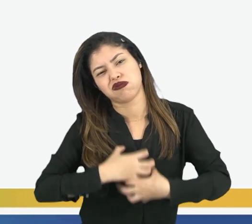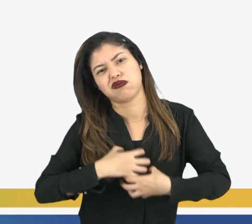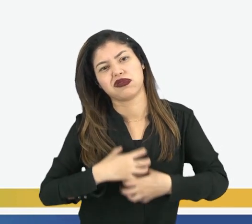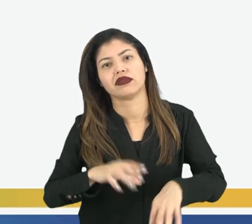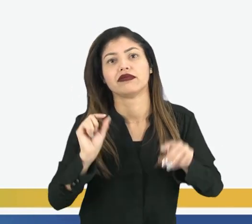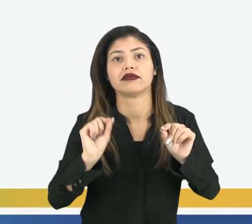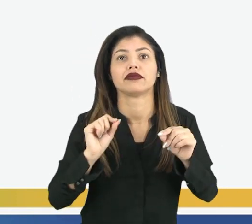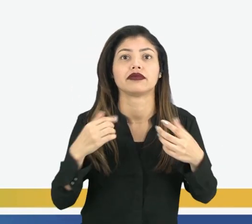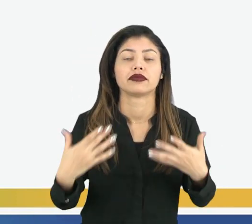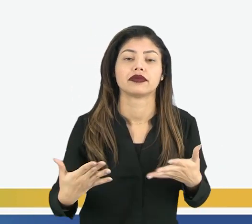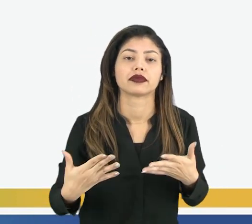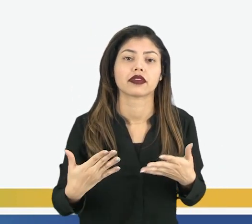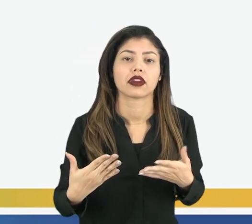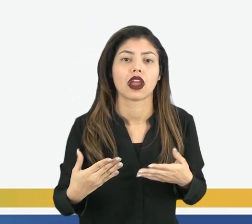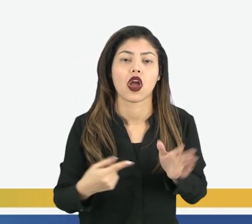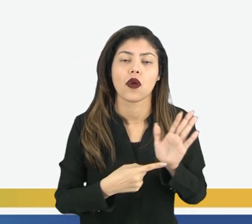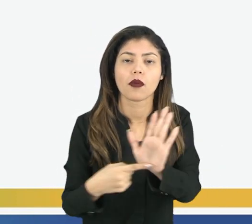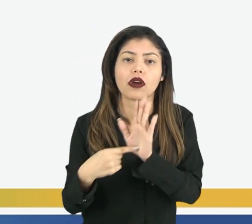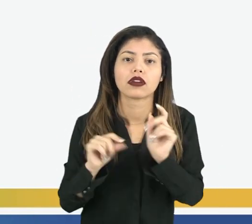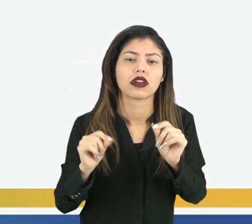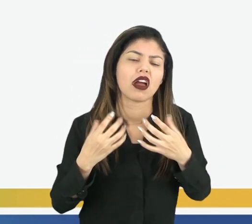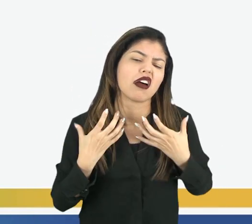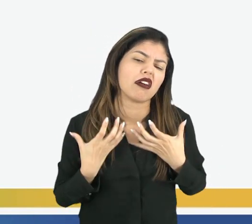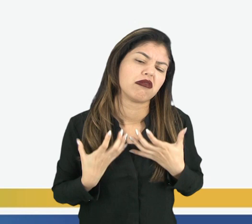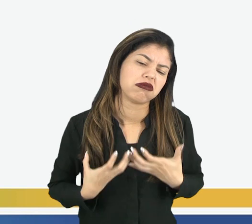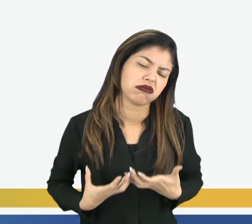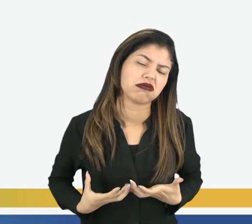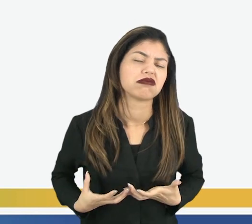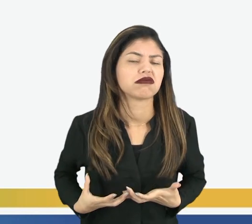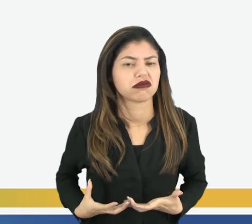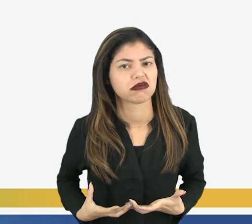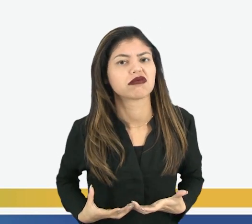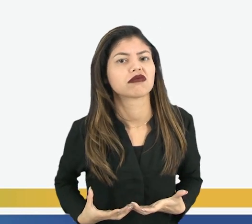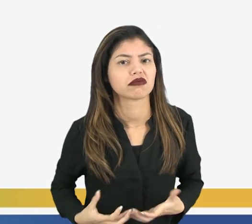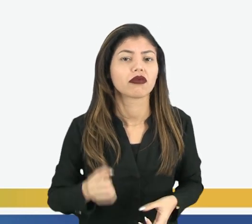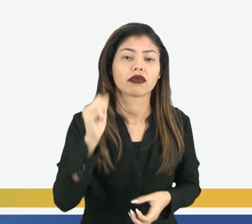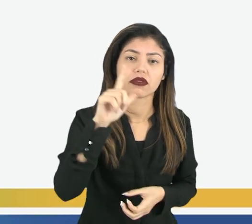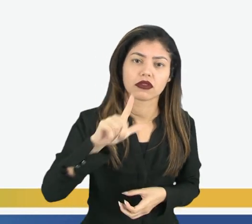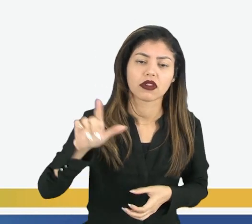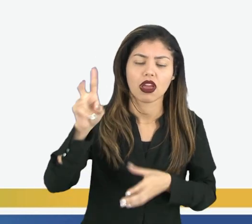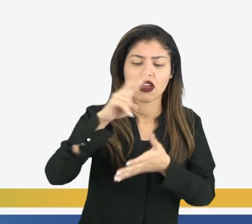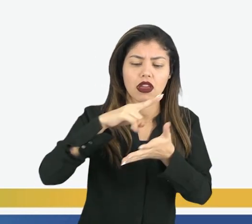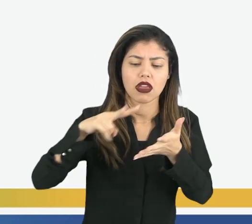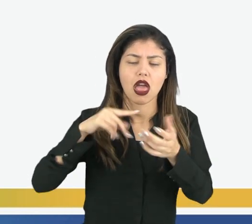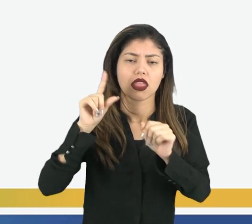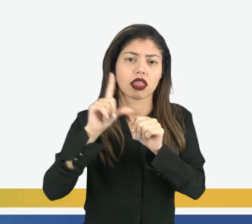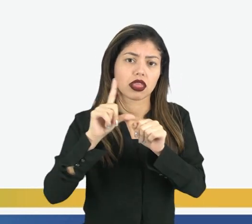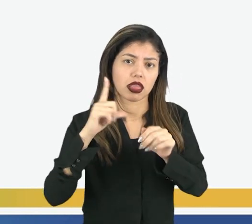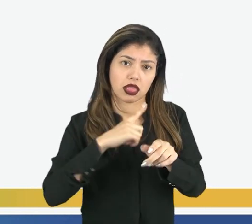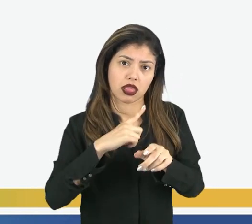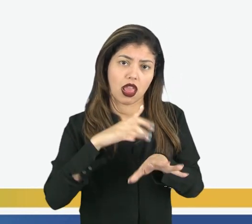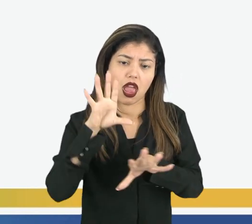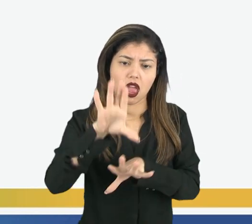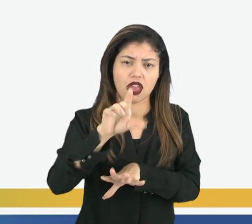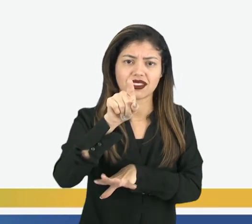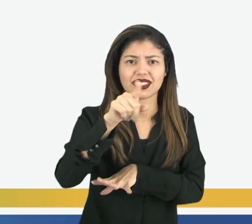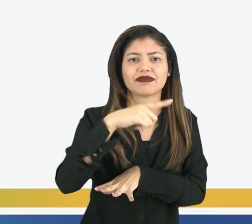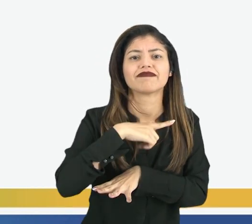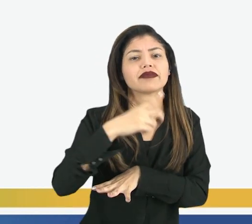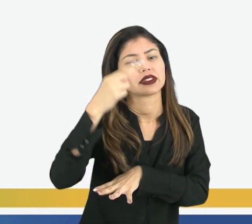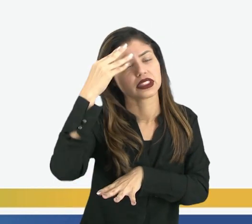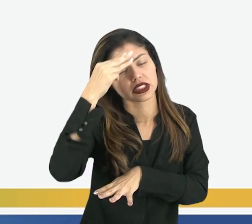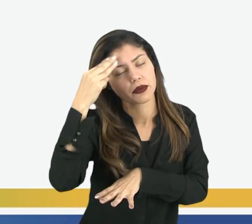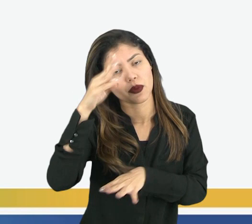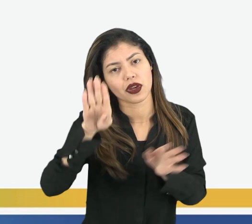fadigadas, transmitem uma sensação de cansaço por parte do eu lírico e do acontecimento que ficará sempre na memória